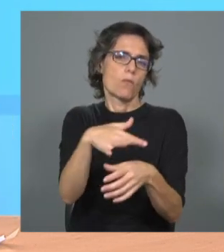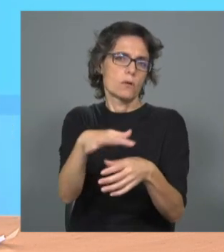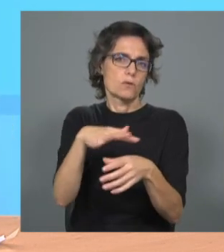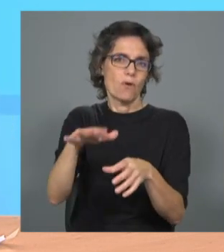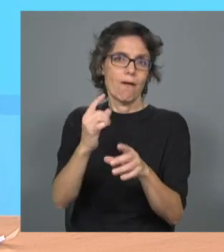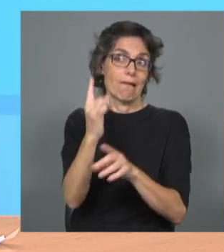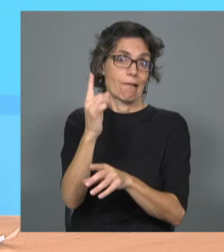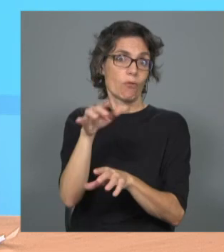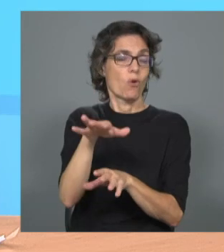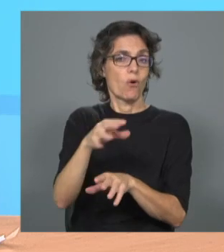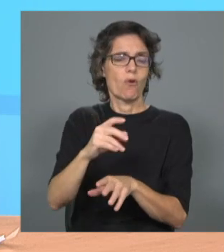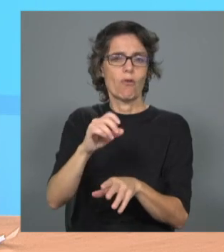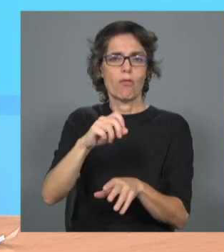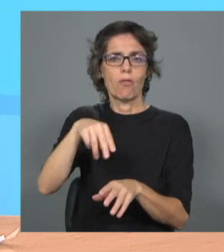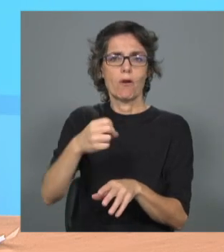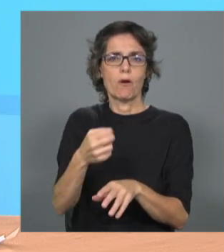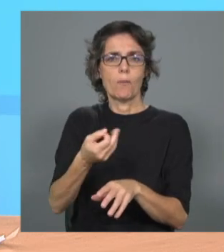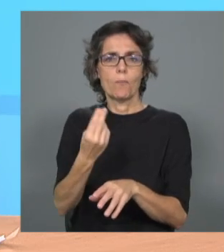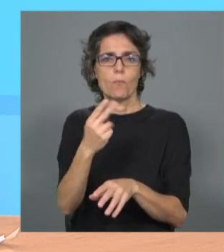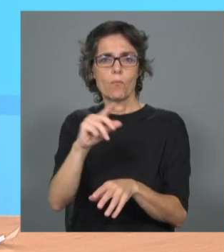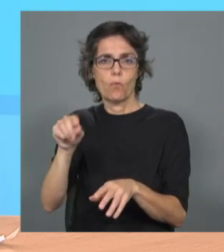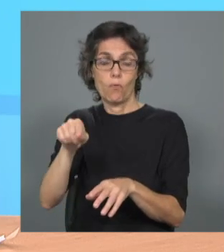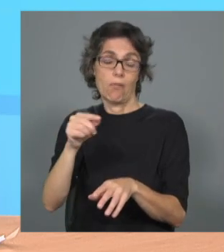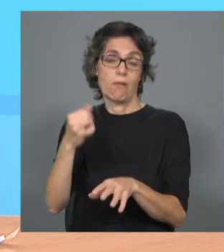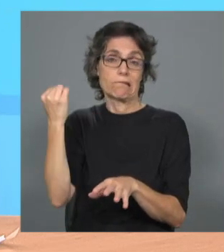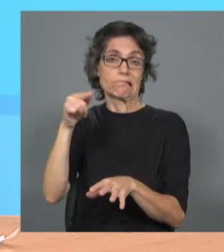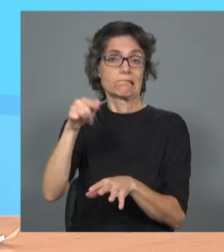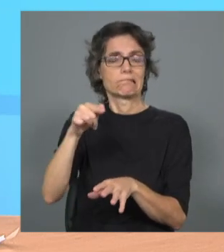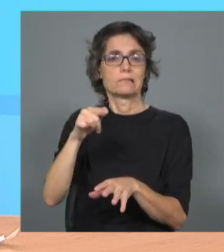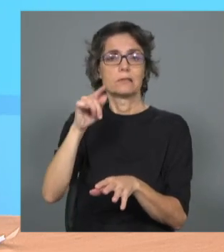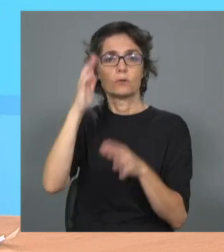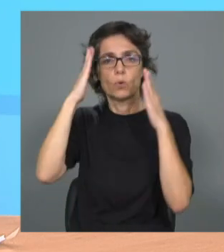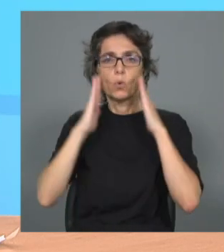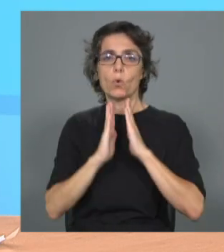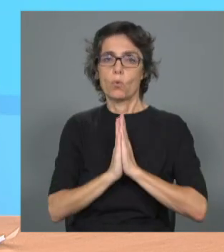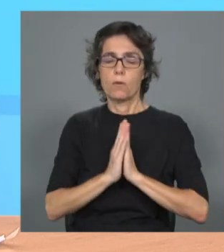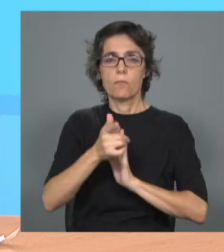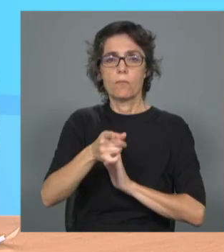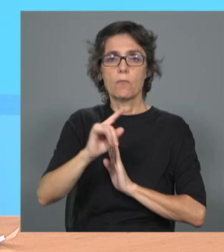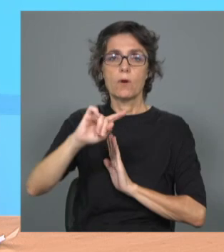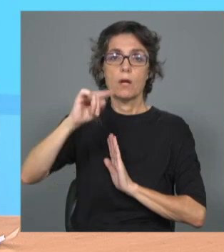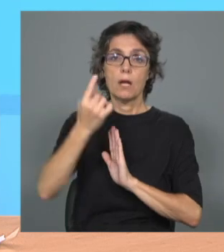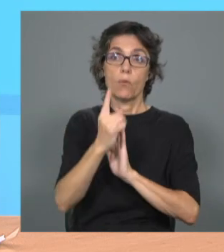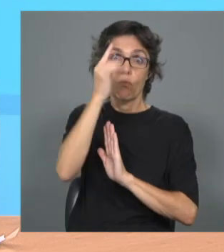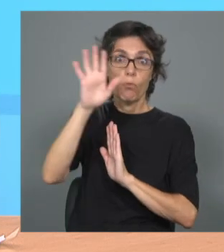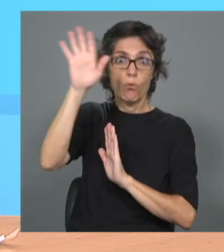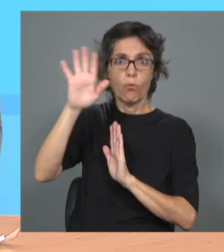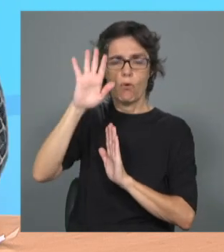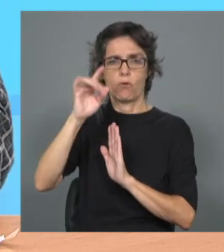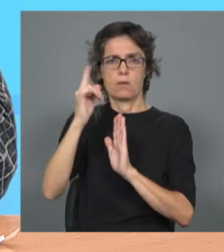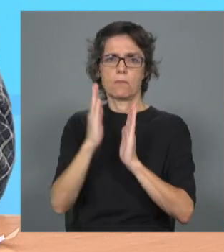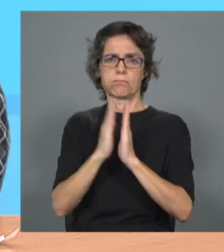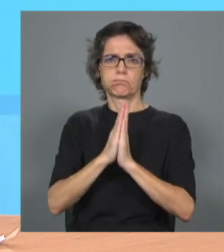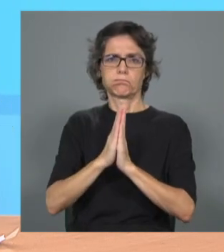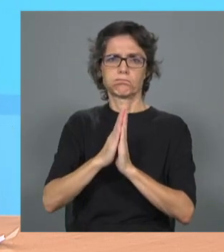o caso de Nampula recentemente, até com o assassinato de uma irmã, mas ainda mais a norte com a intolerância religiosa que